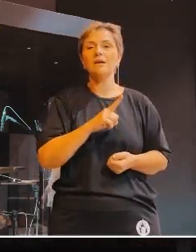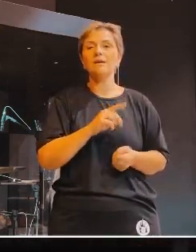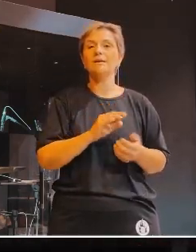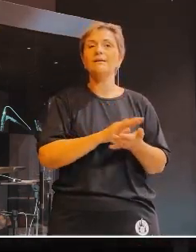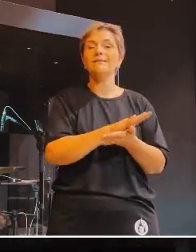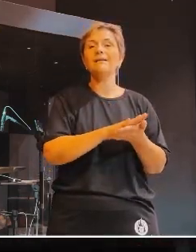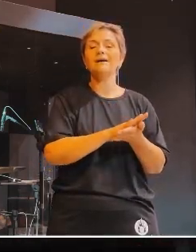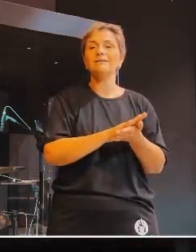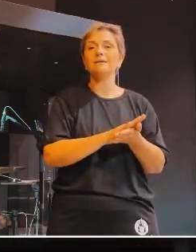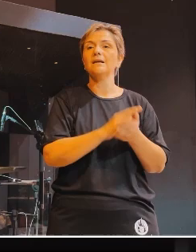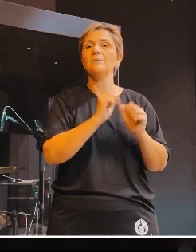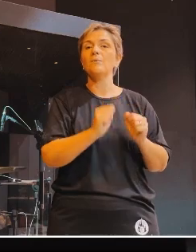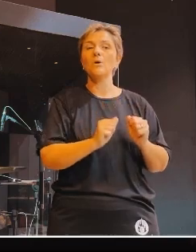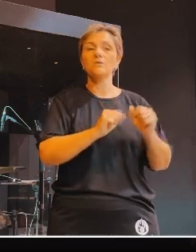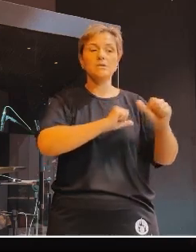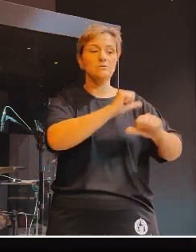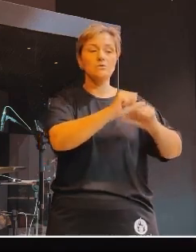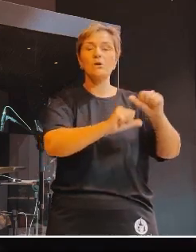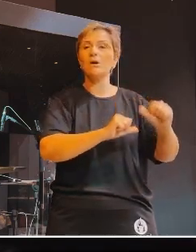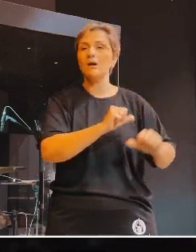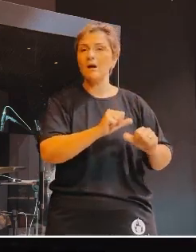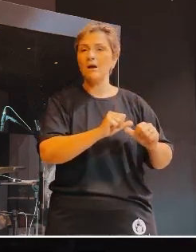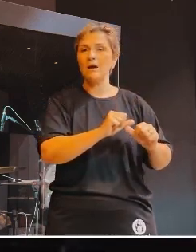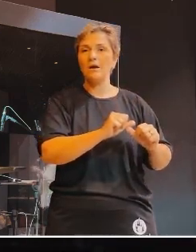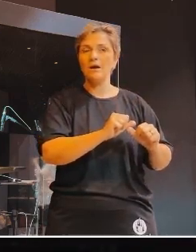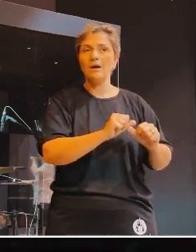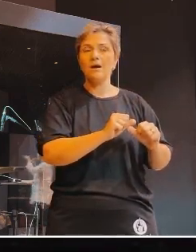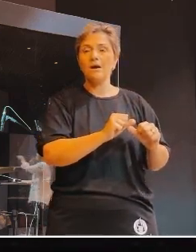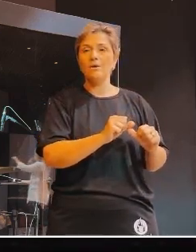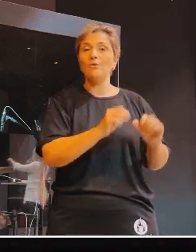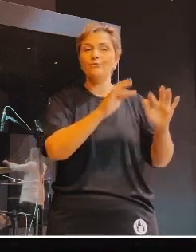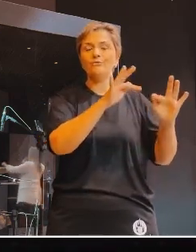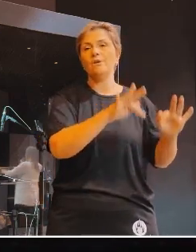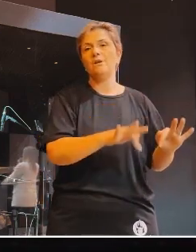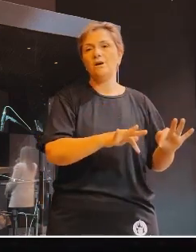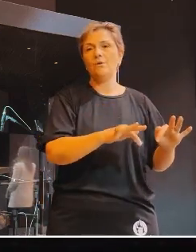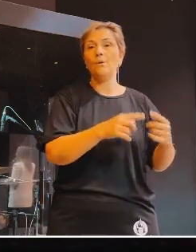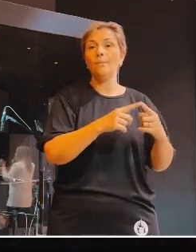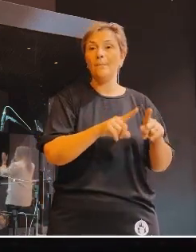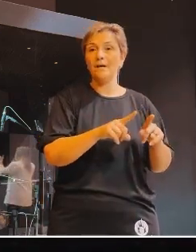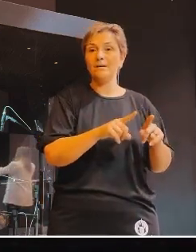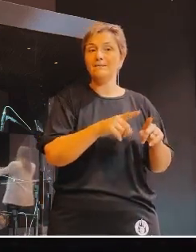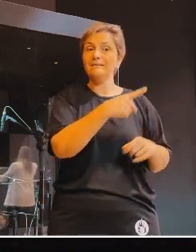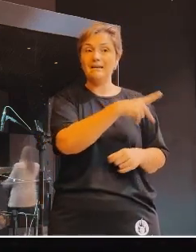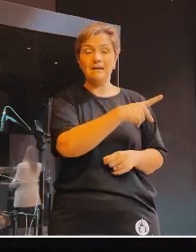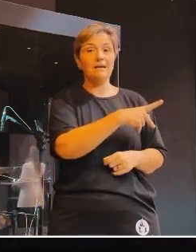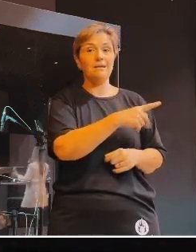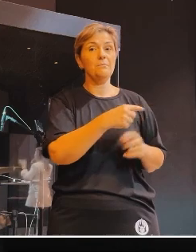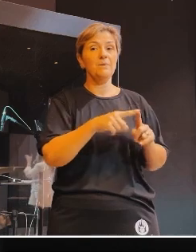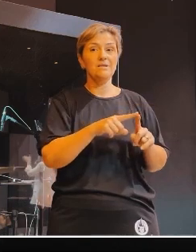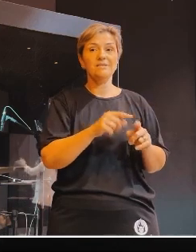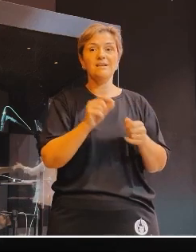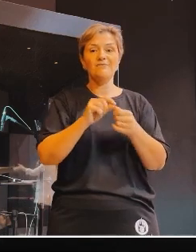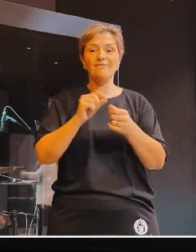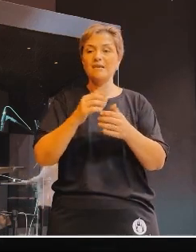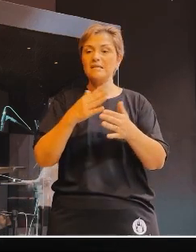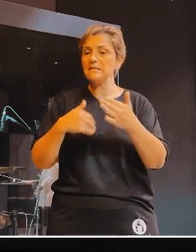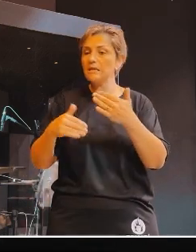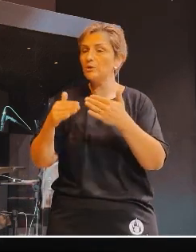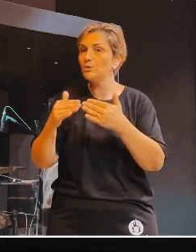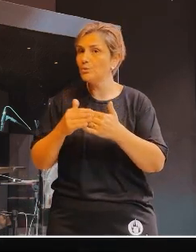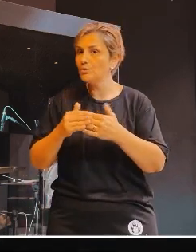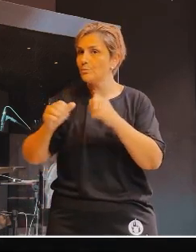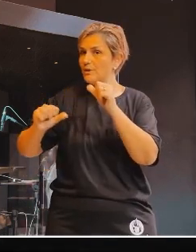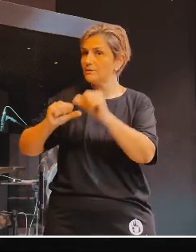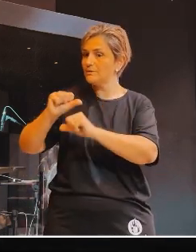destino. Mas ele fará tudo para mudar a sua história e o seu